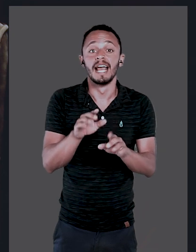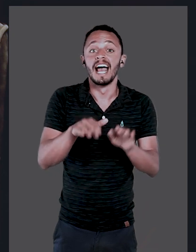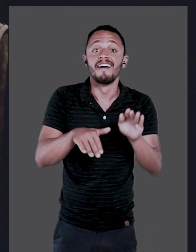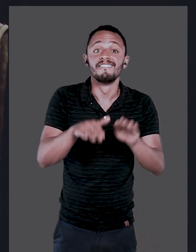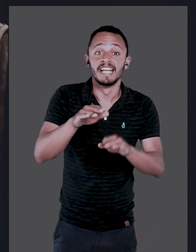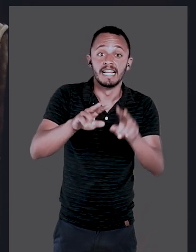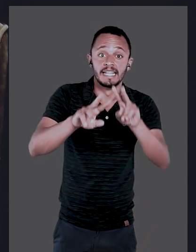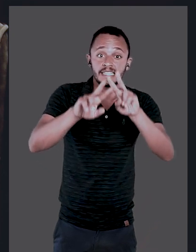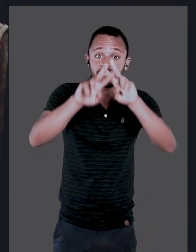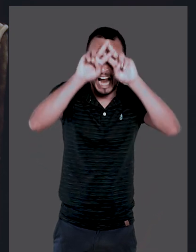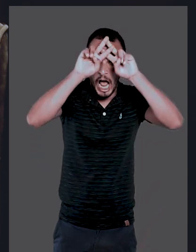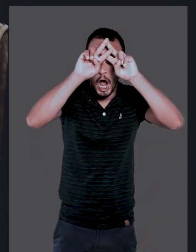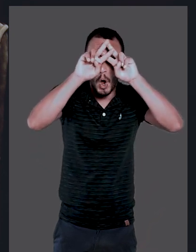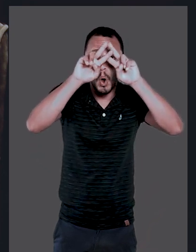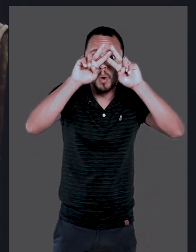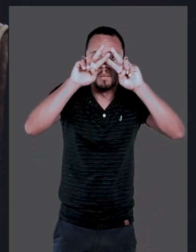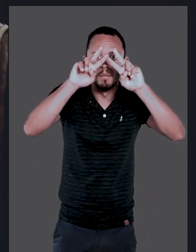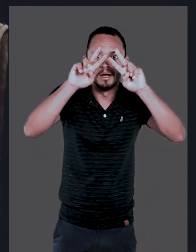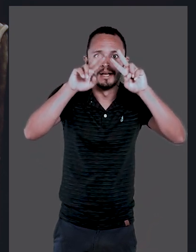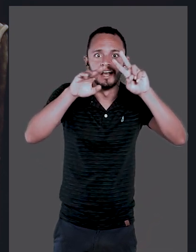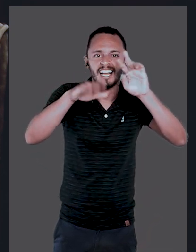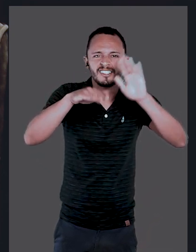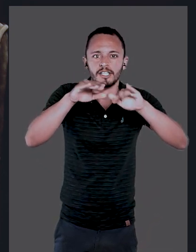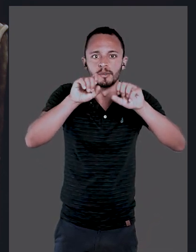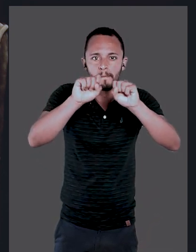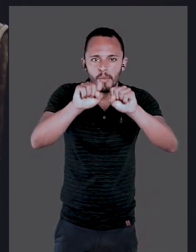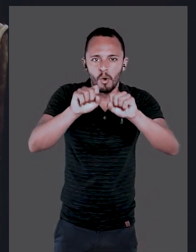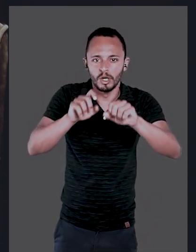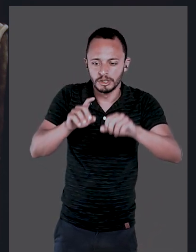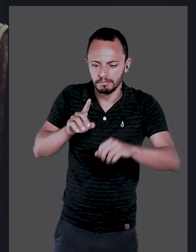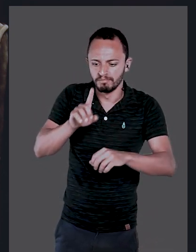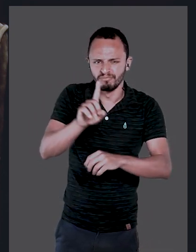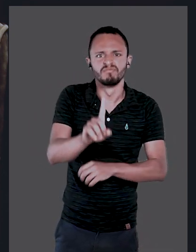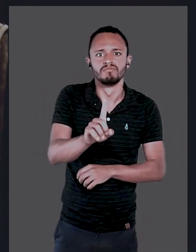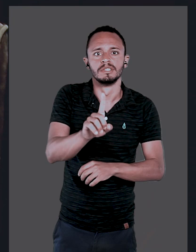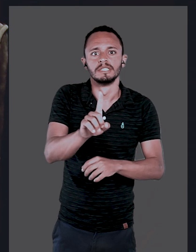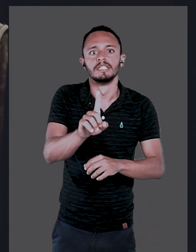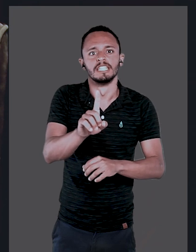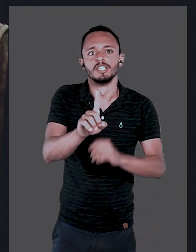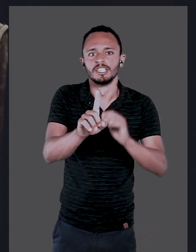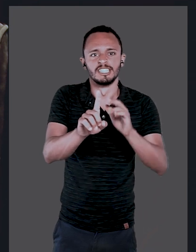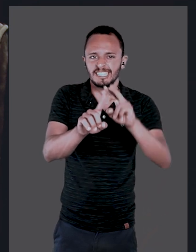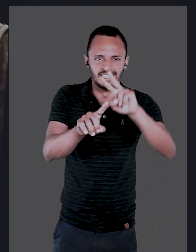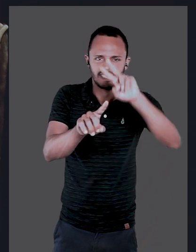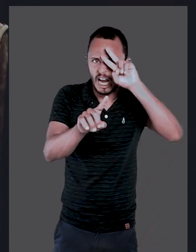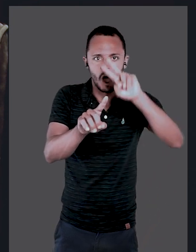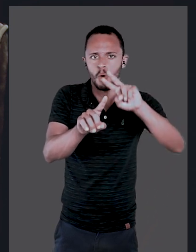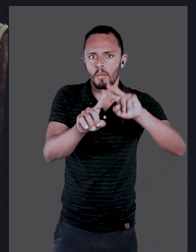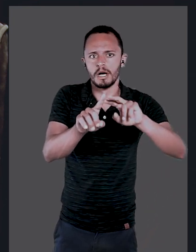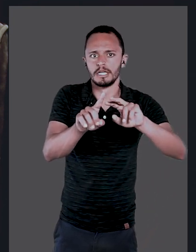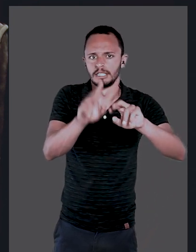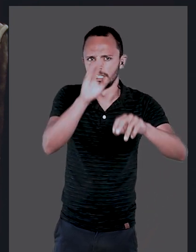vezes do trauma. Eu gosto muito da exposição frontal dos nossos